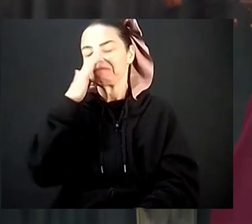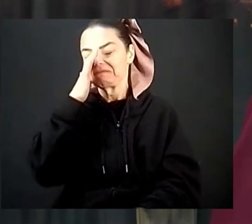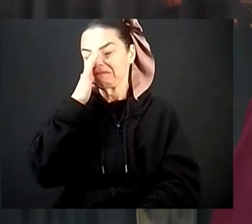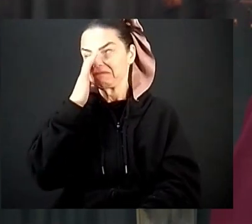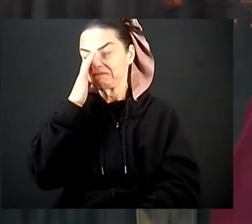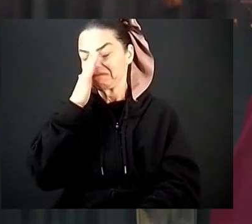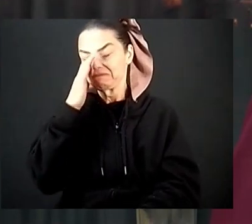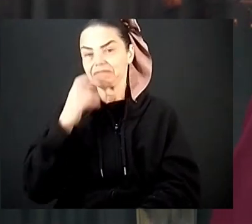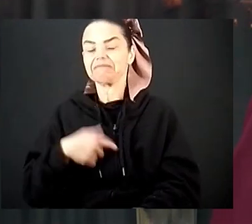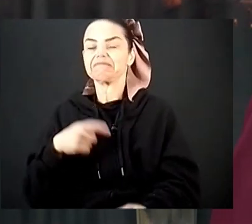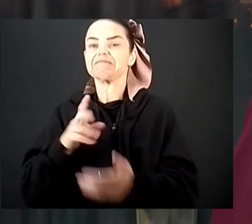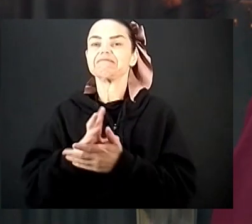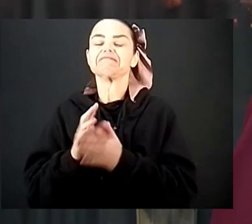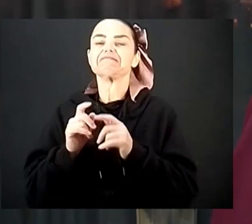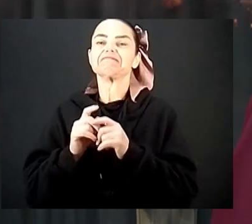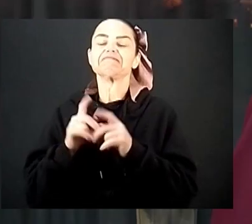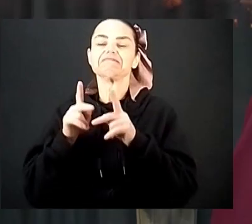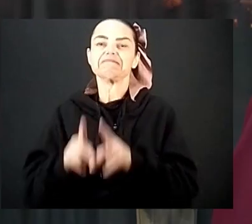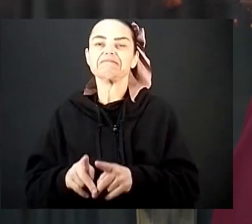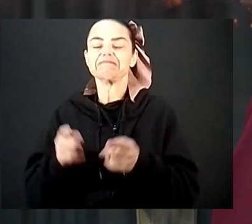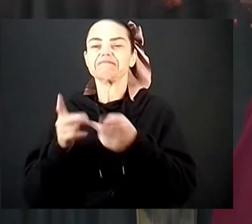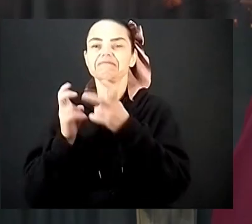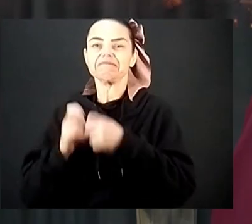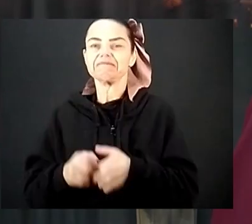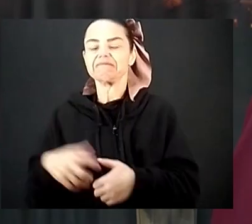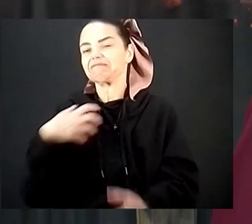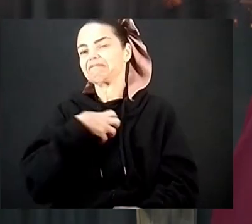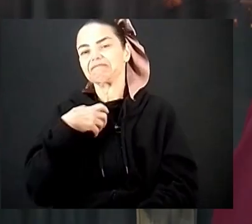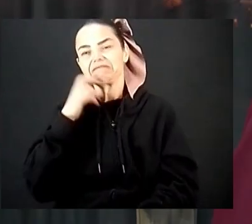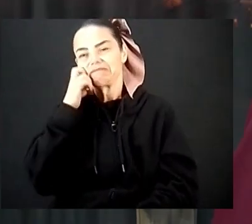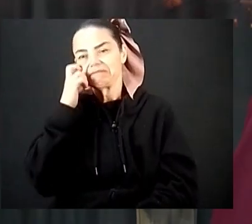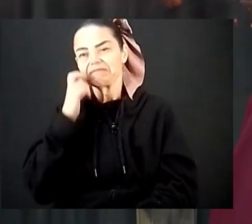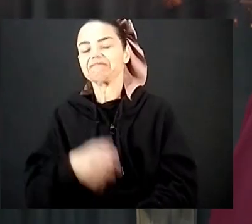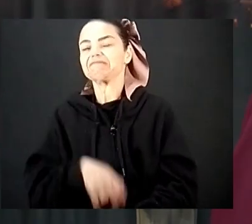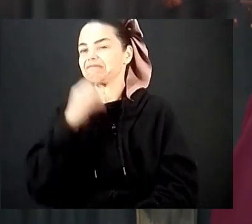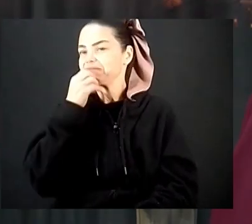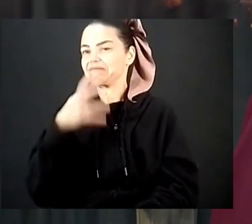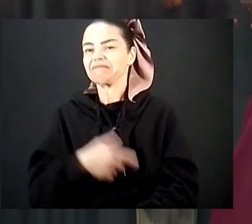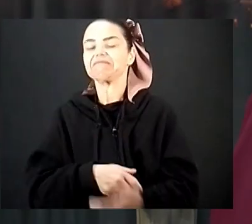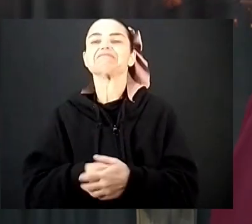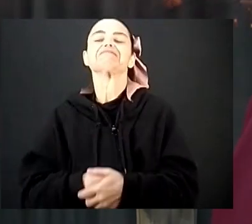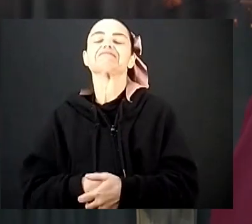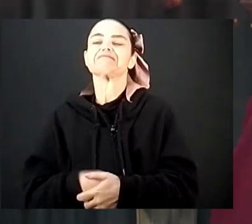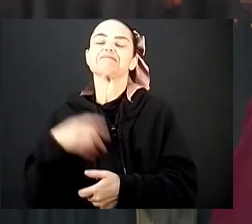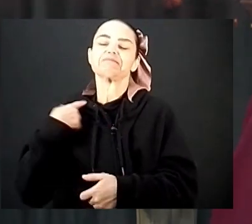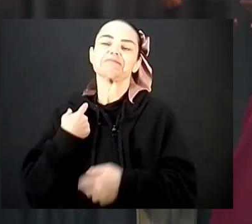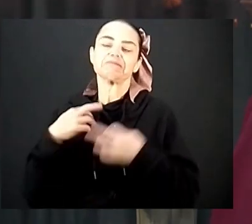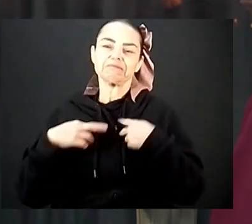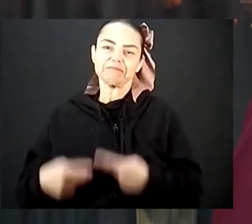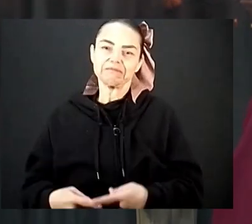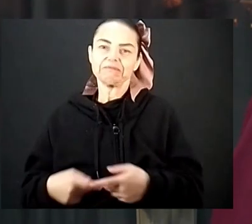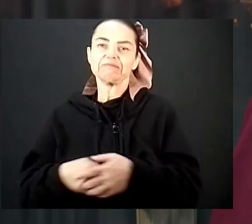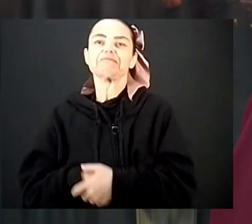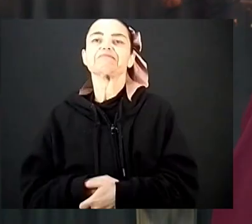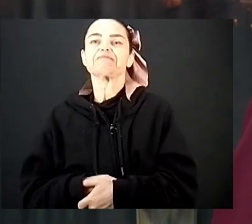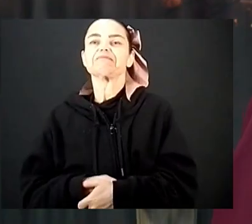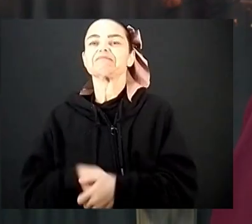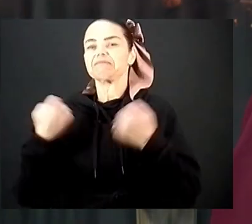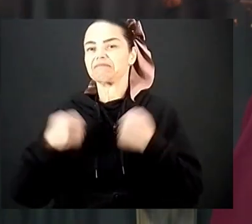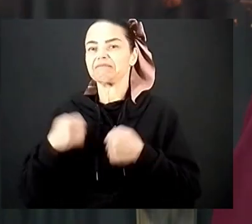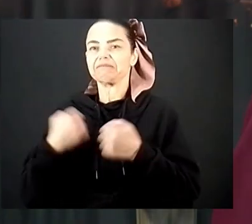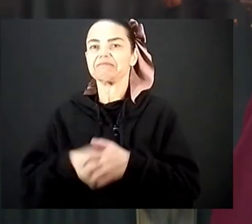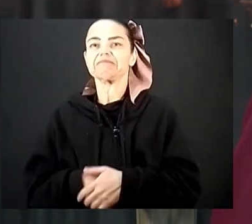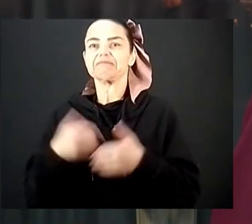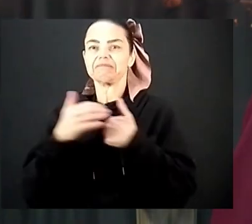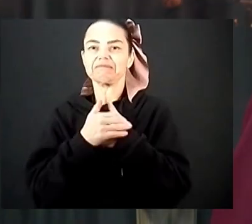para o público ouvir e não sentir vergonha. Tá tudo bem, né? Somos humanos, né? E a gente precisa se acolher em todas